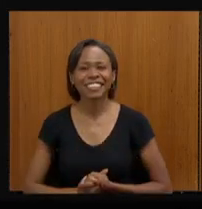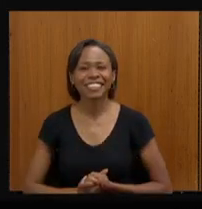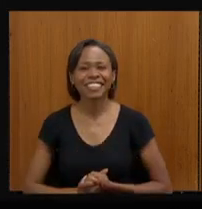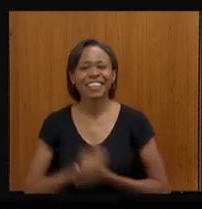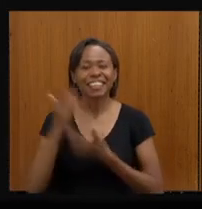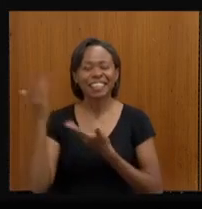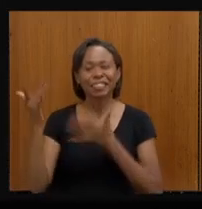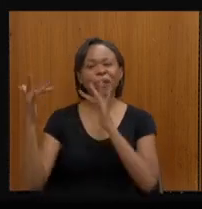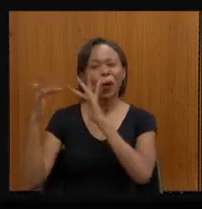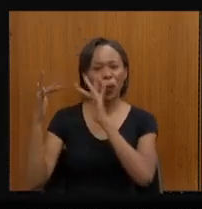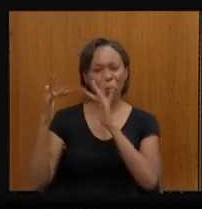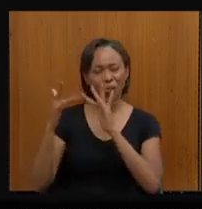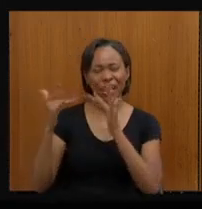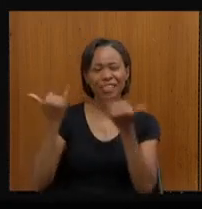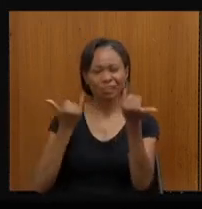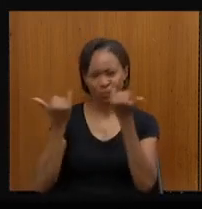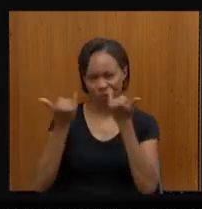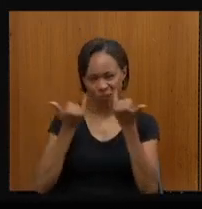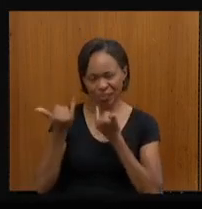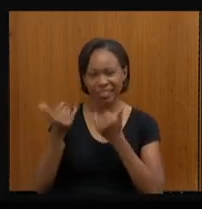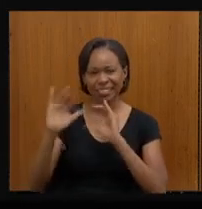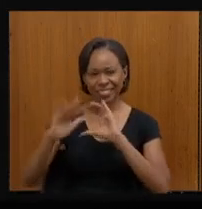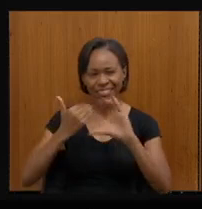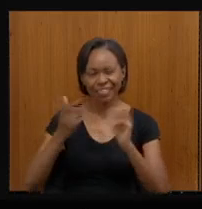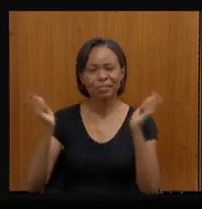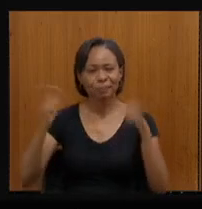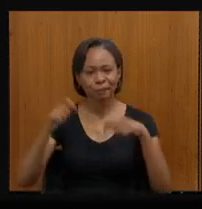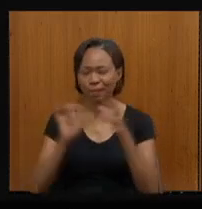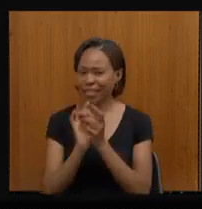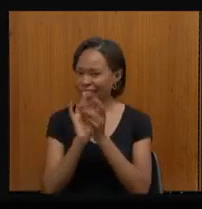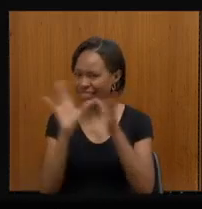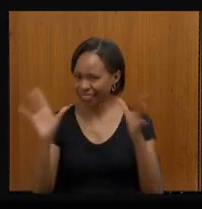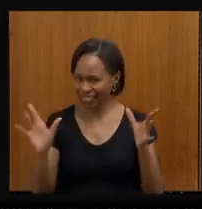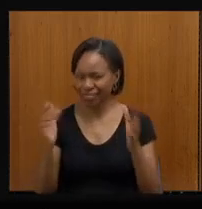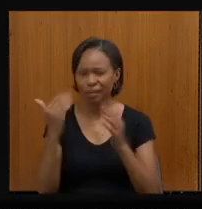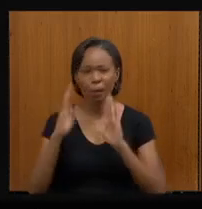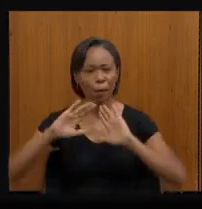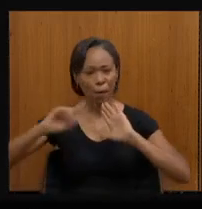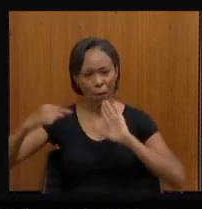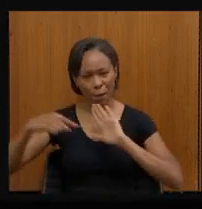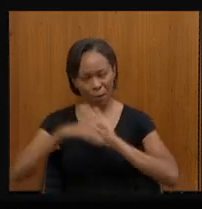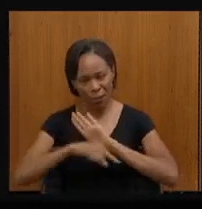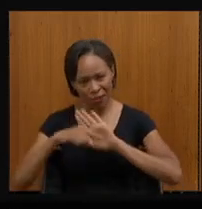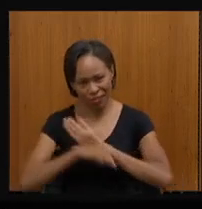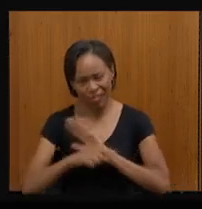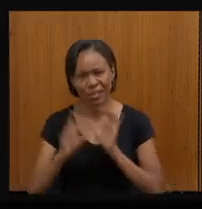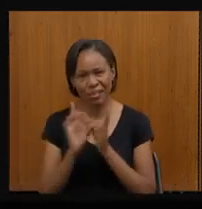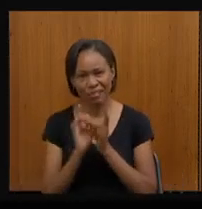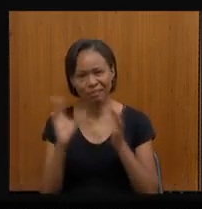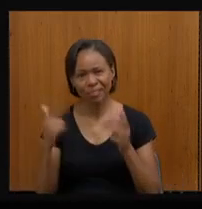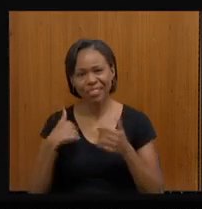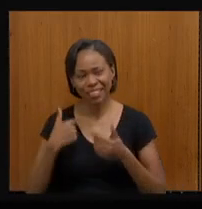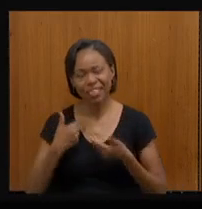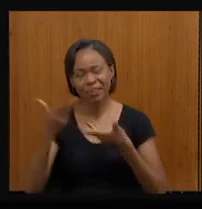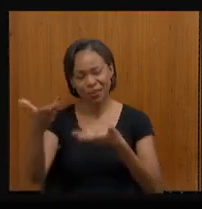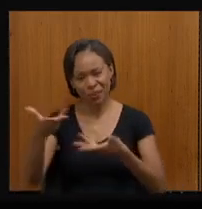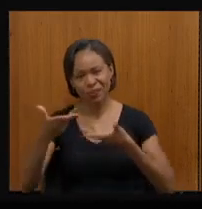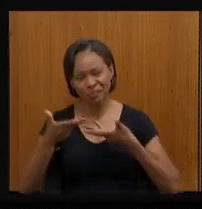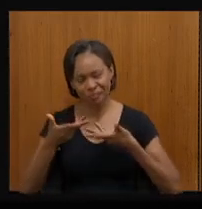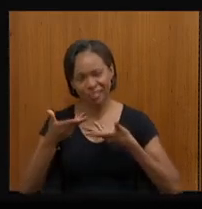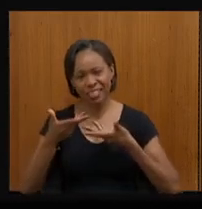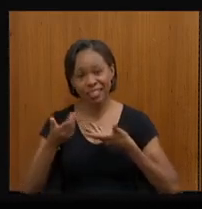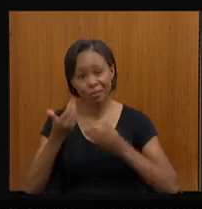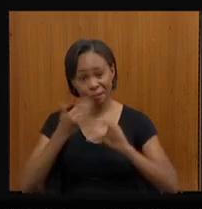ter o meu contato e fique à vontade para entrar em contato comigo e isso ficar mais informações eu posso mandar o convite e todo mundo pode participar